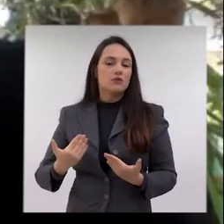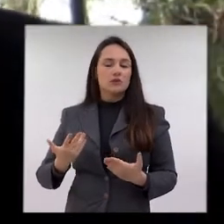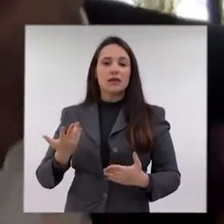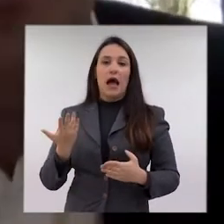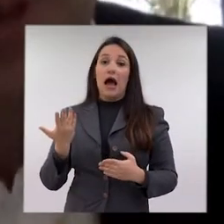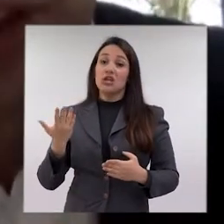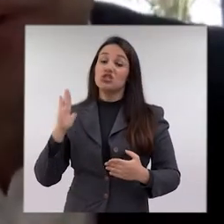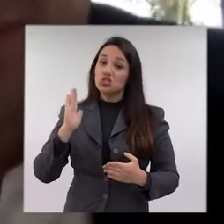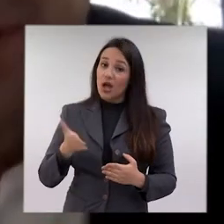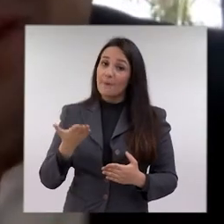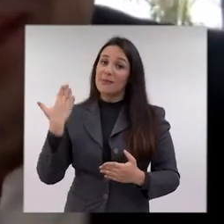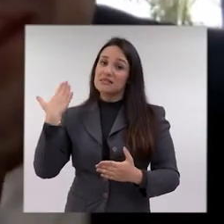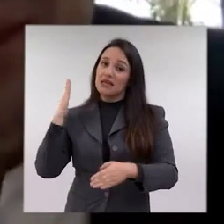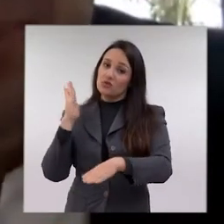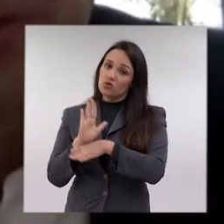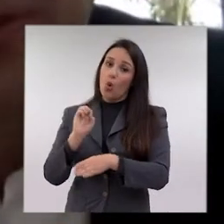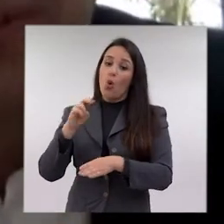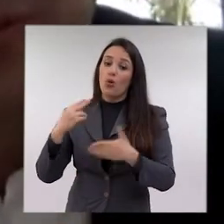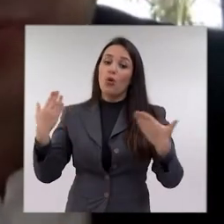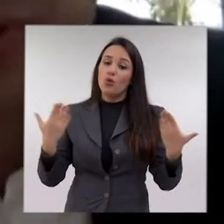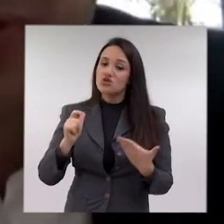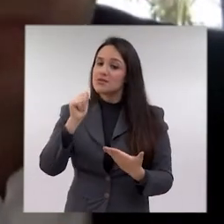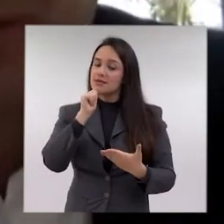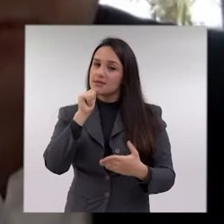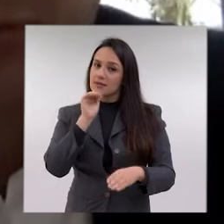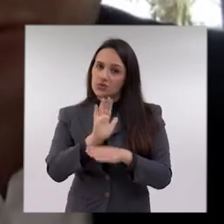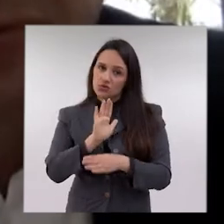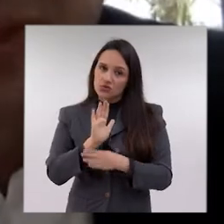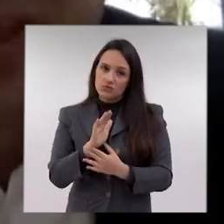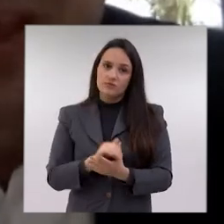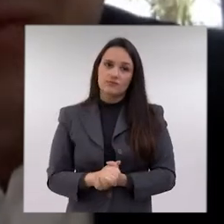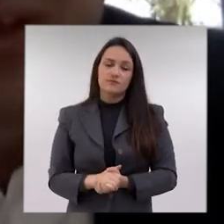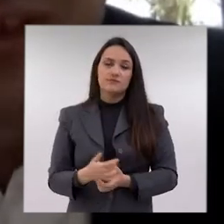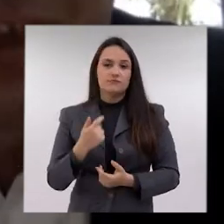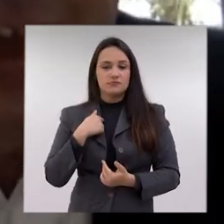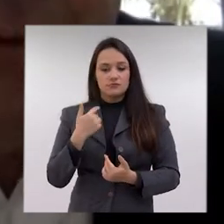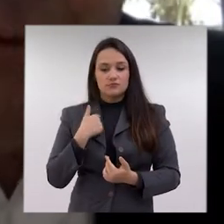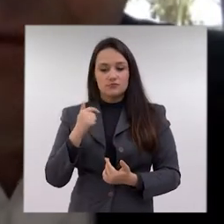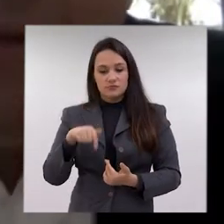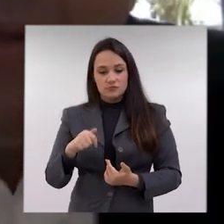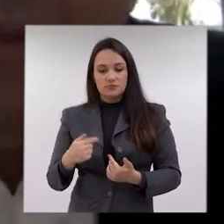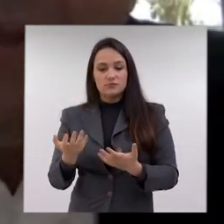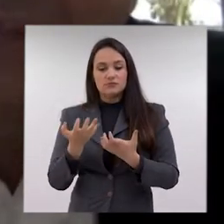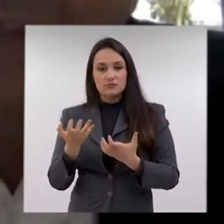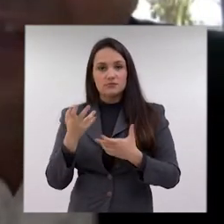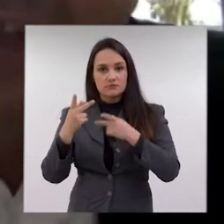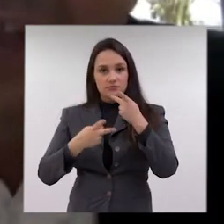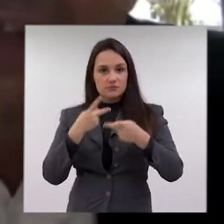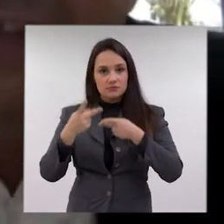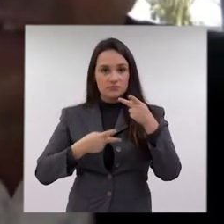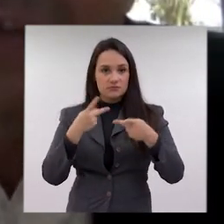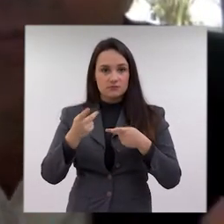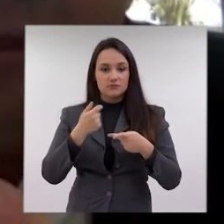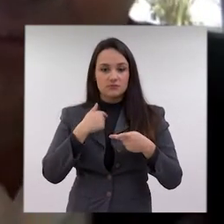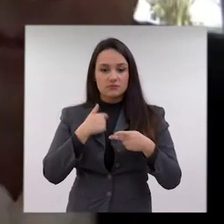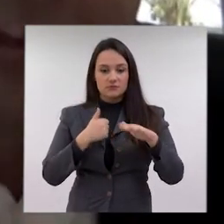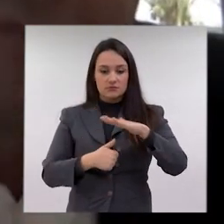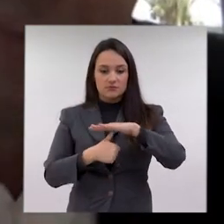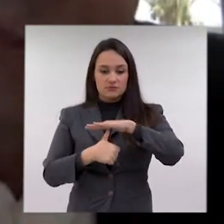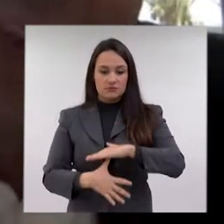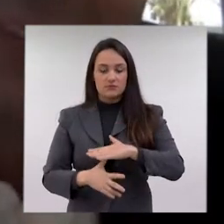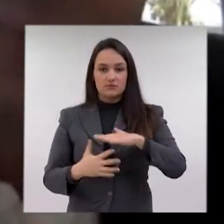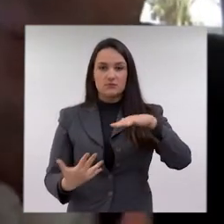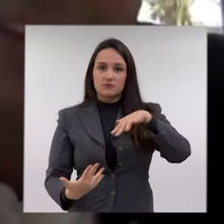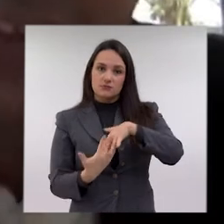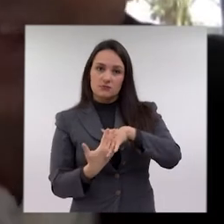contribuem e contribuíram para a educação superior em Mato Grosso do Sul. Eu aqui quero destacar que, como reitor